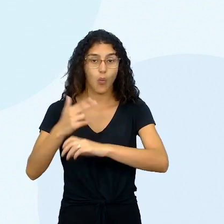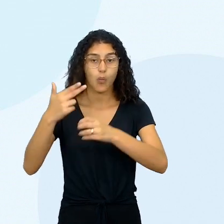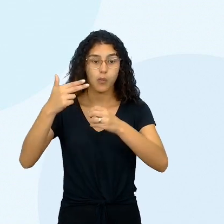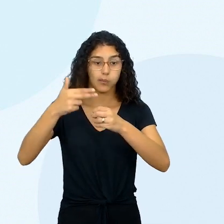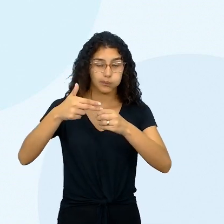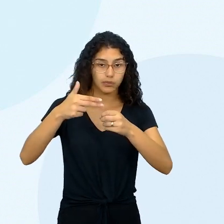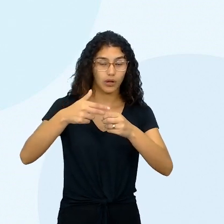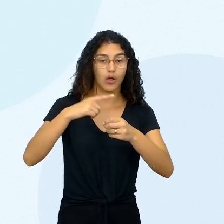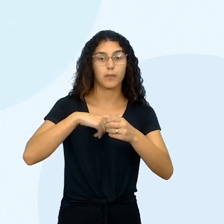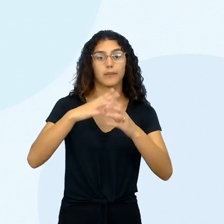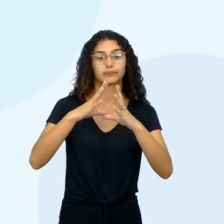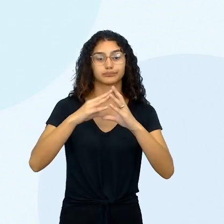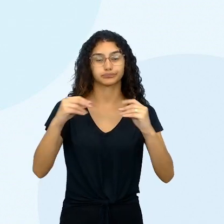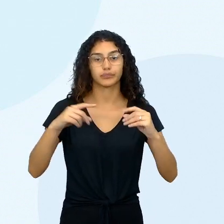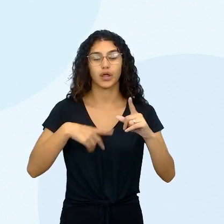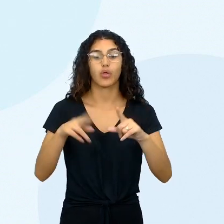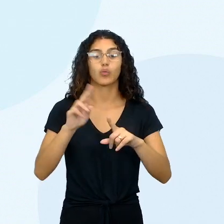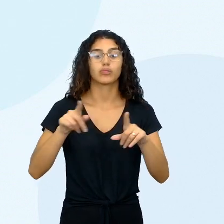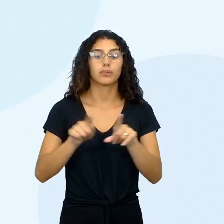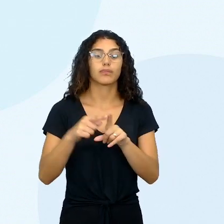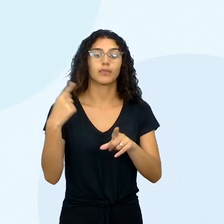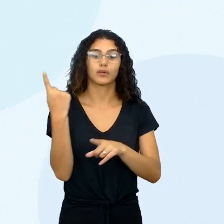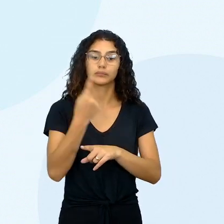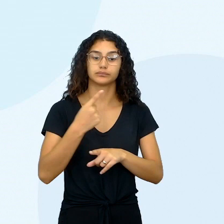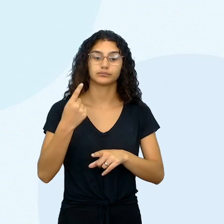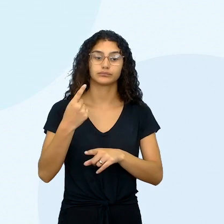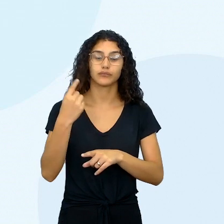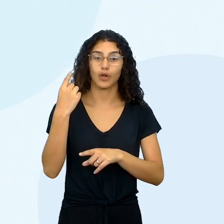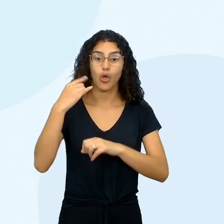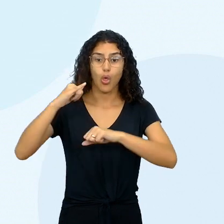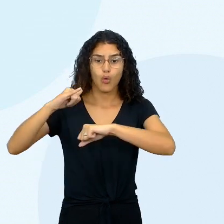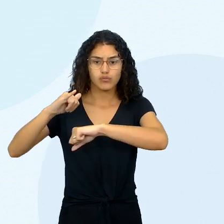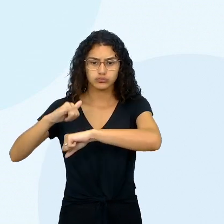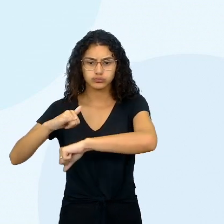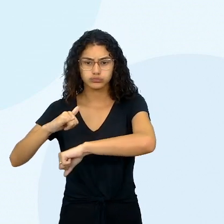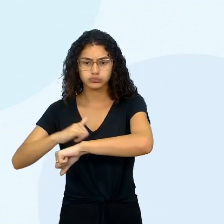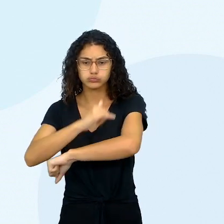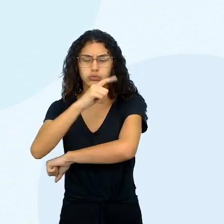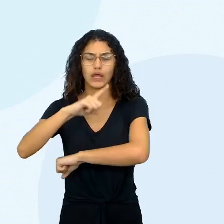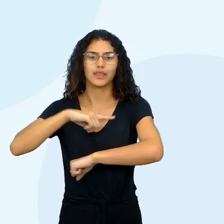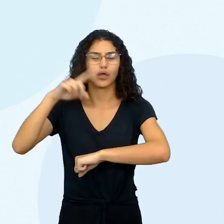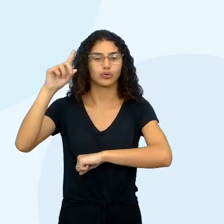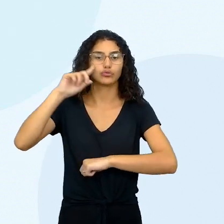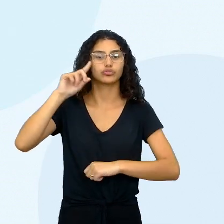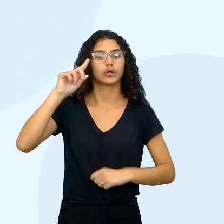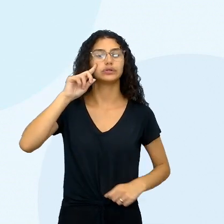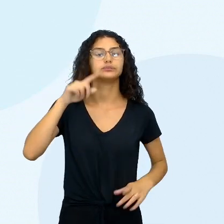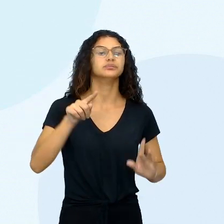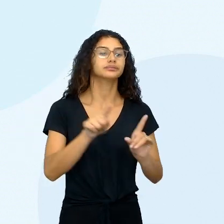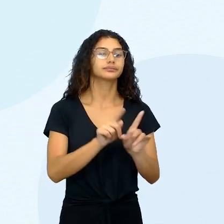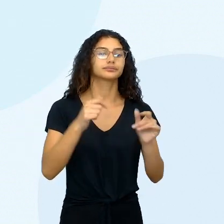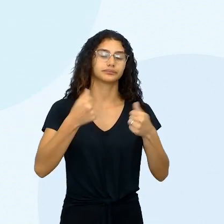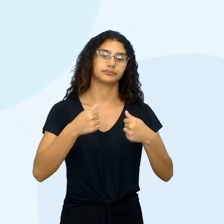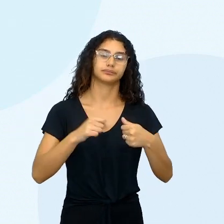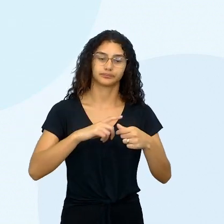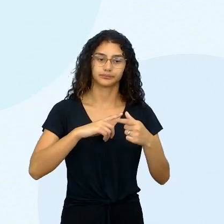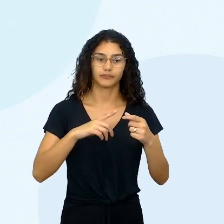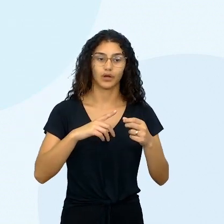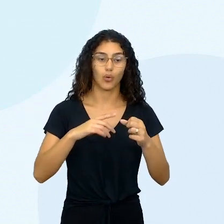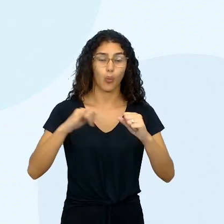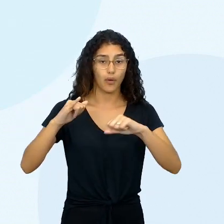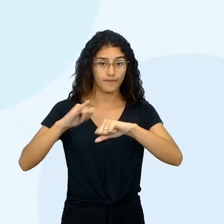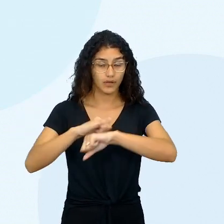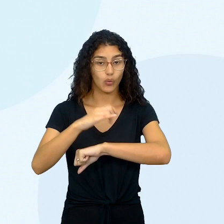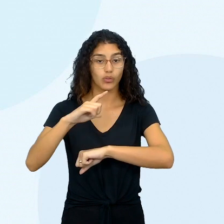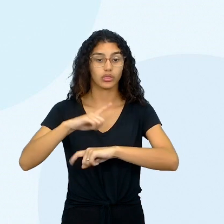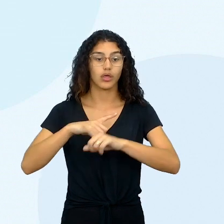né? A quantidade de voos que a gente tem por dia e a quantidade de gases de efeito estufa que esses voos, que esses aviões